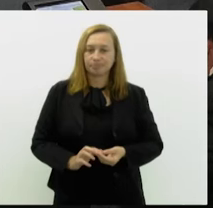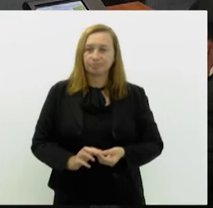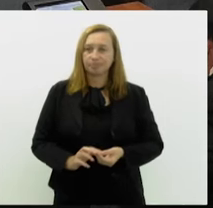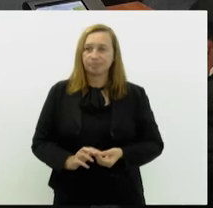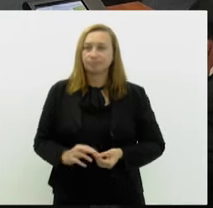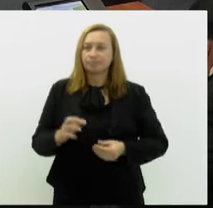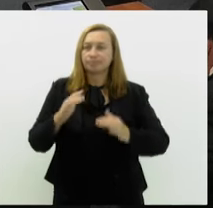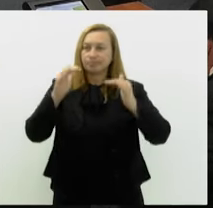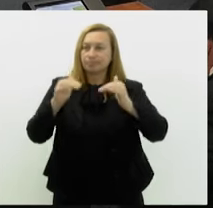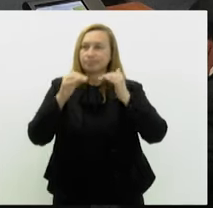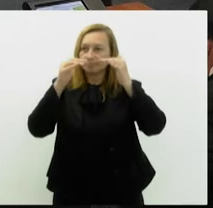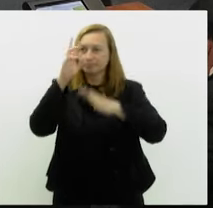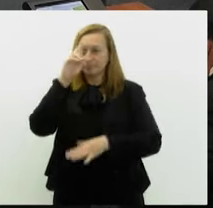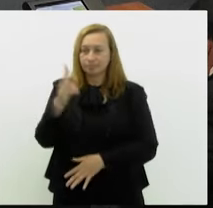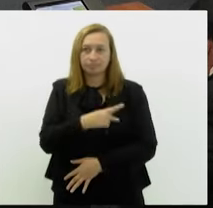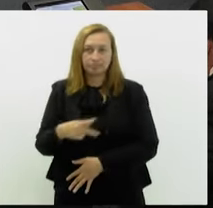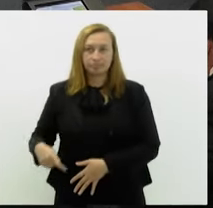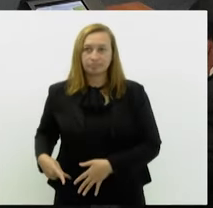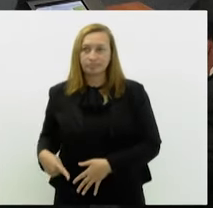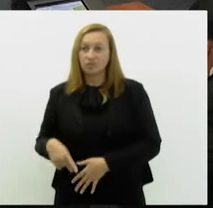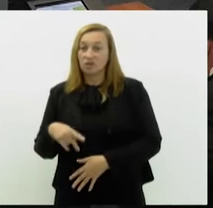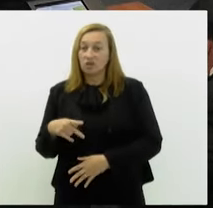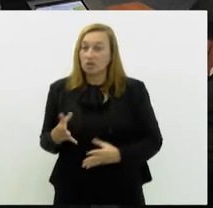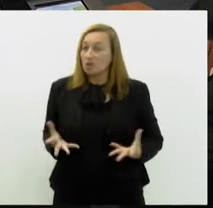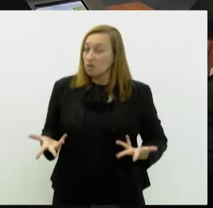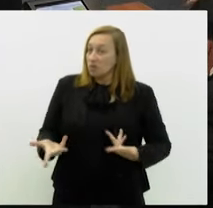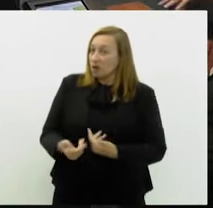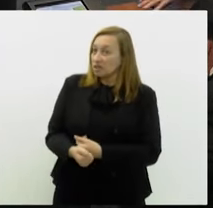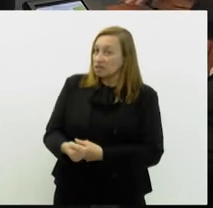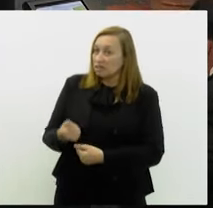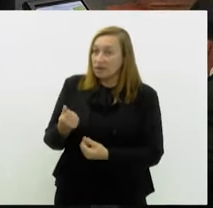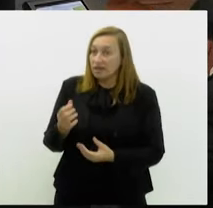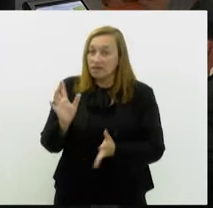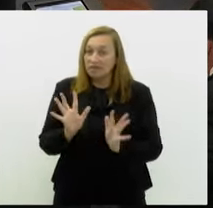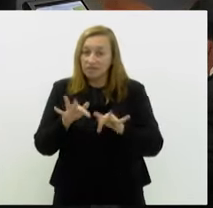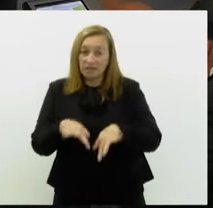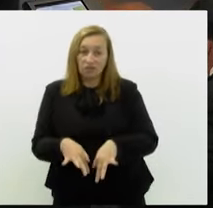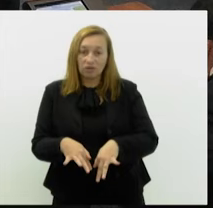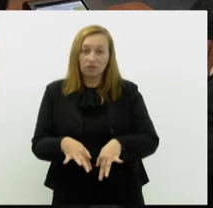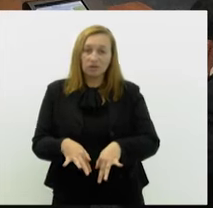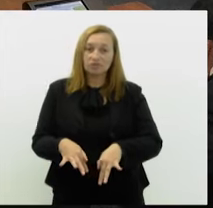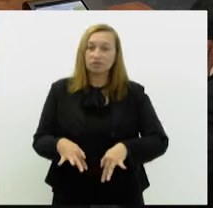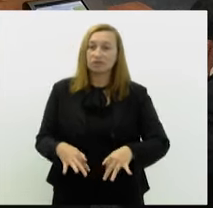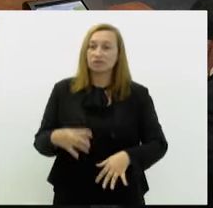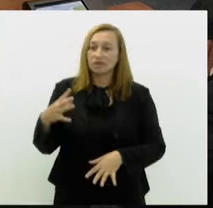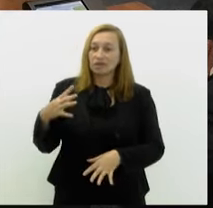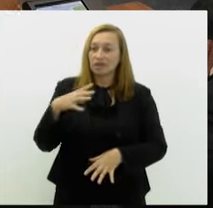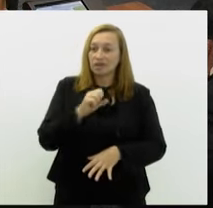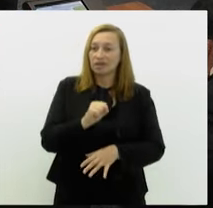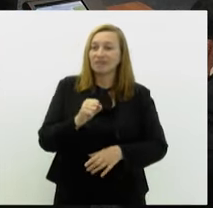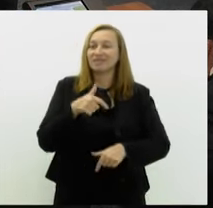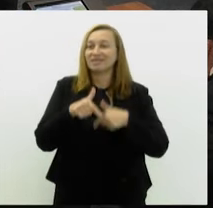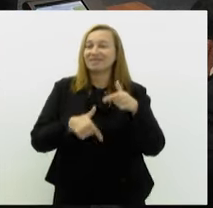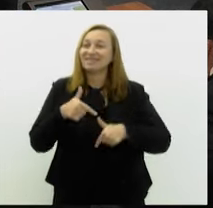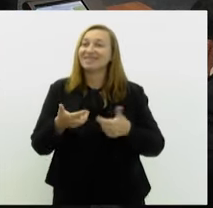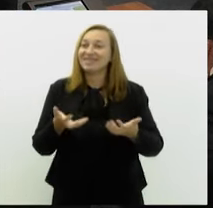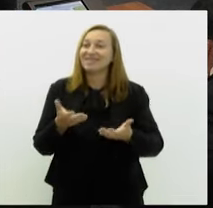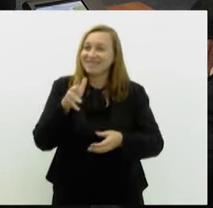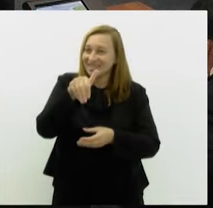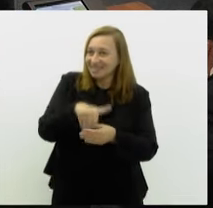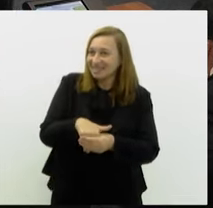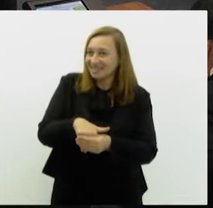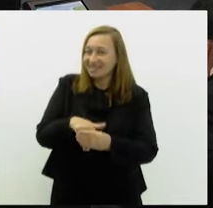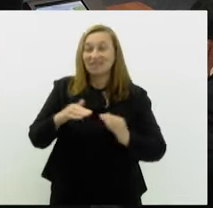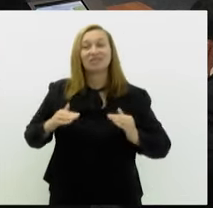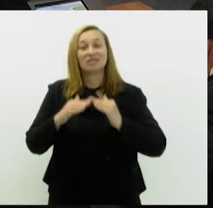Vossa Excelência está tocando com tanta eficiência aqui que a gente vai acabar rapidamente essa sessão. Eu queria dizer que eu votei